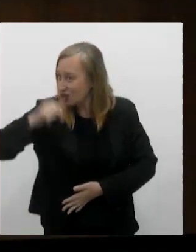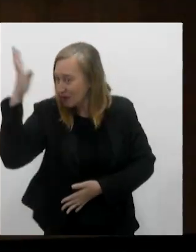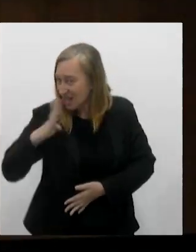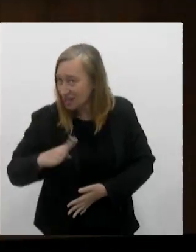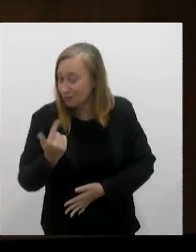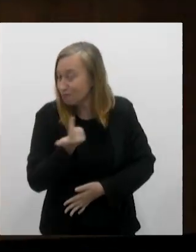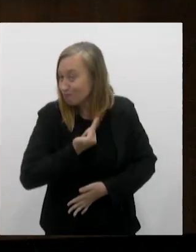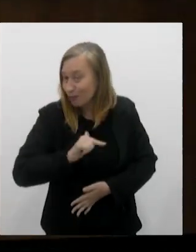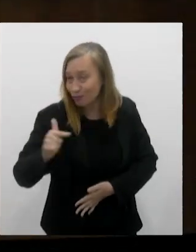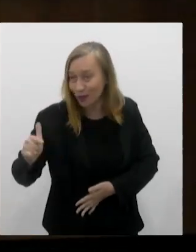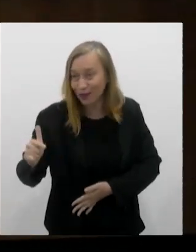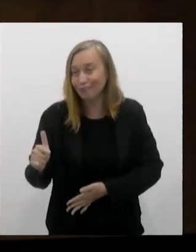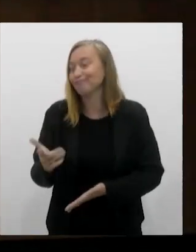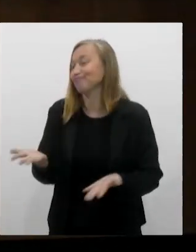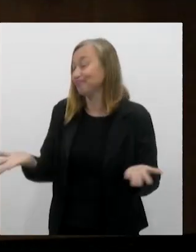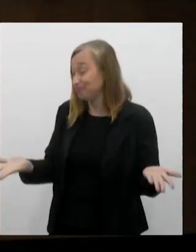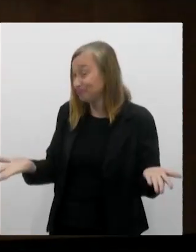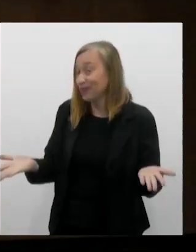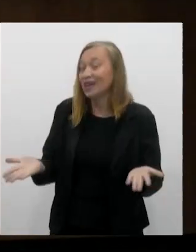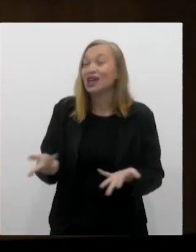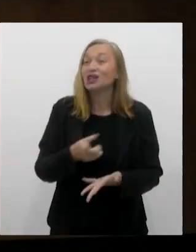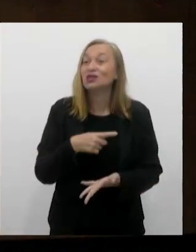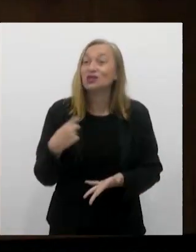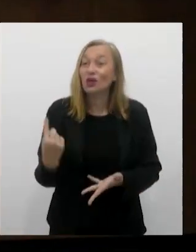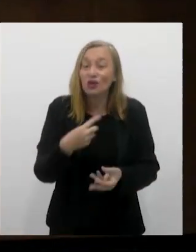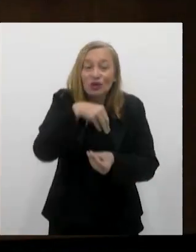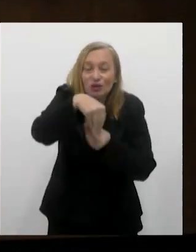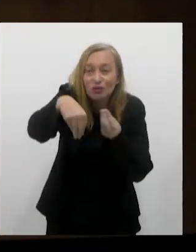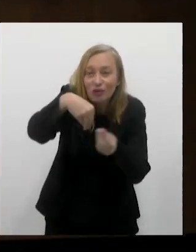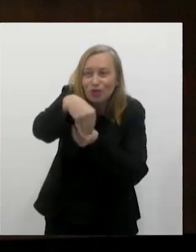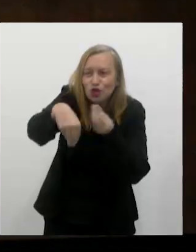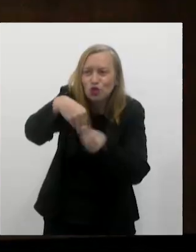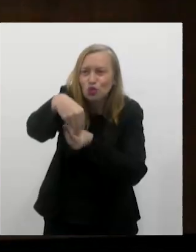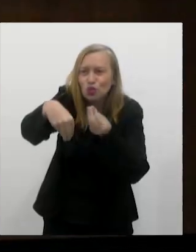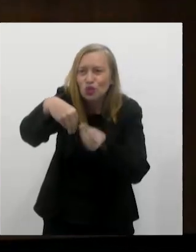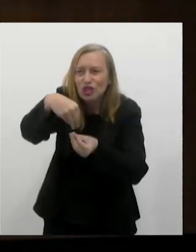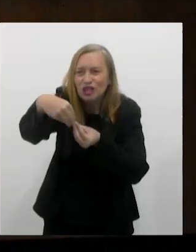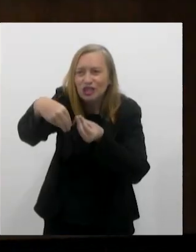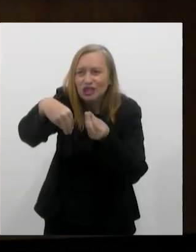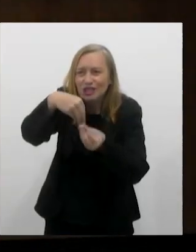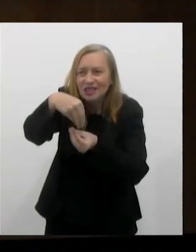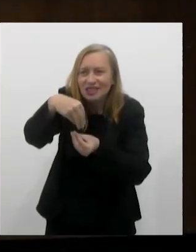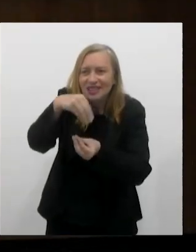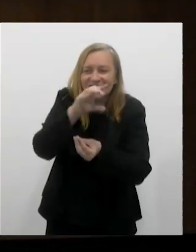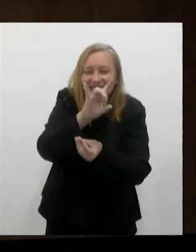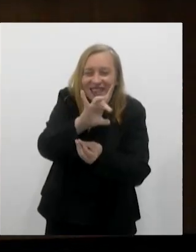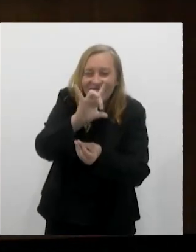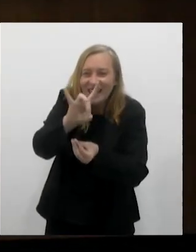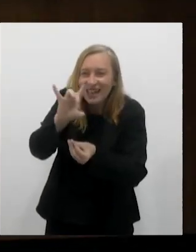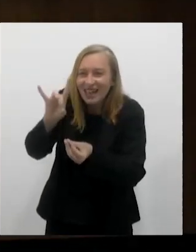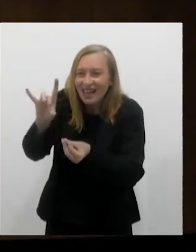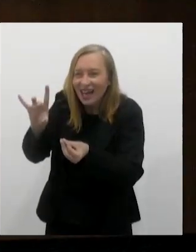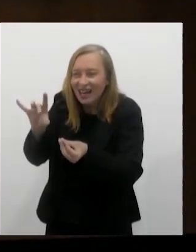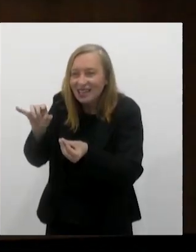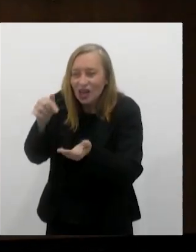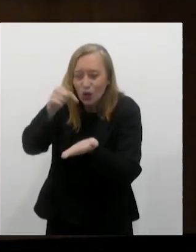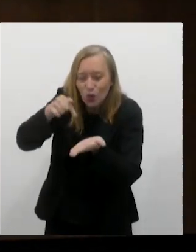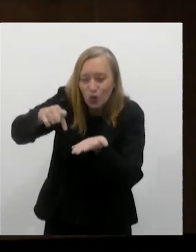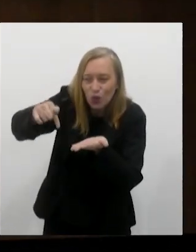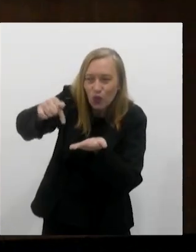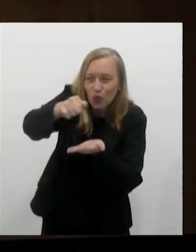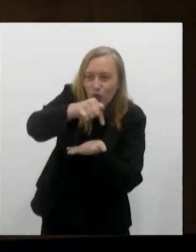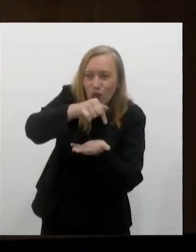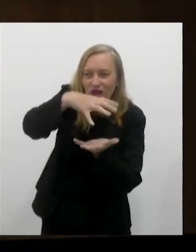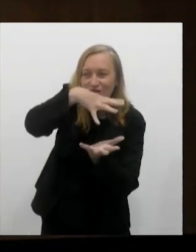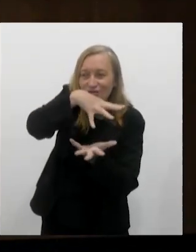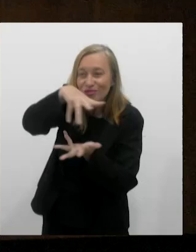o massacre no mundo. Nós somos uma miscigenação plena, né?